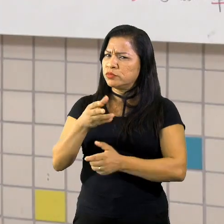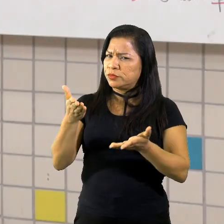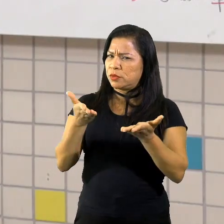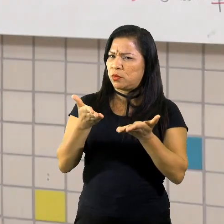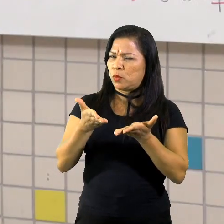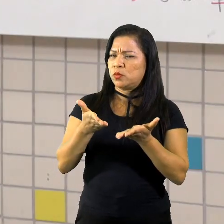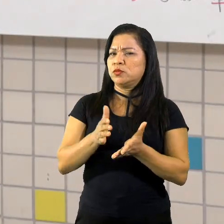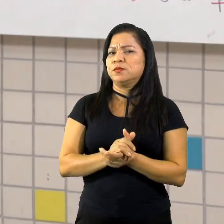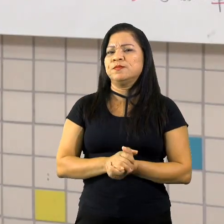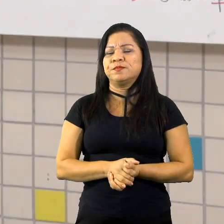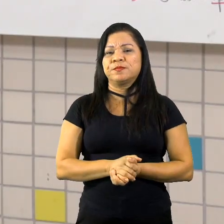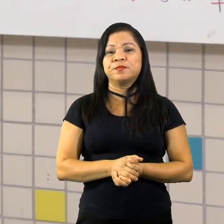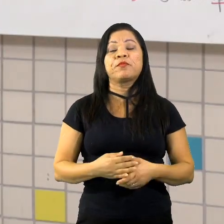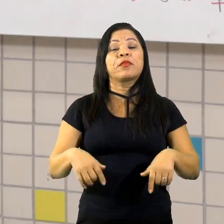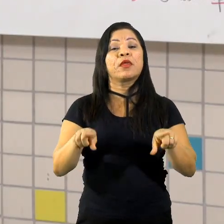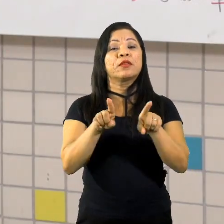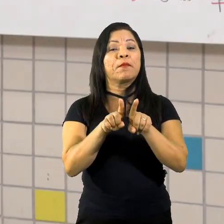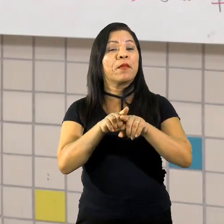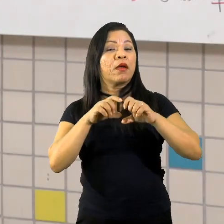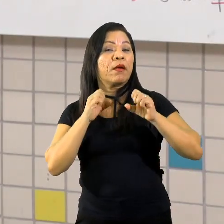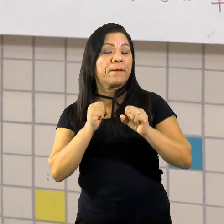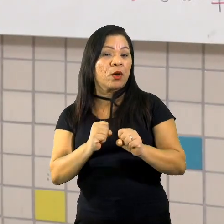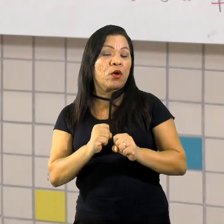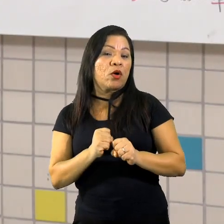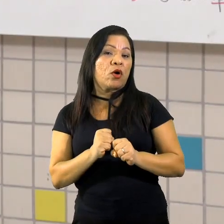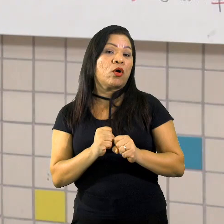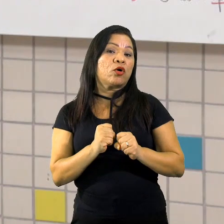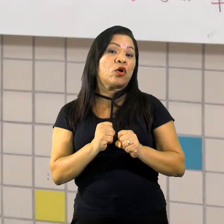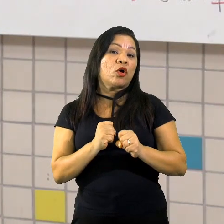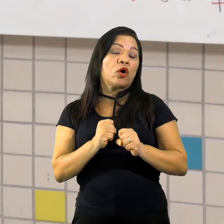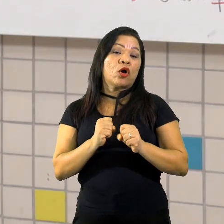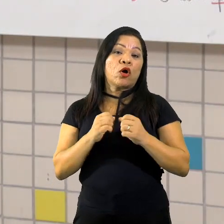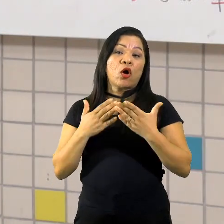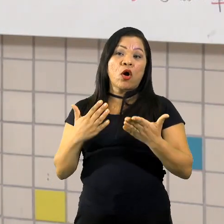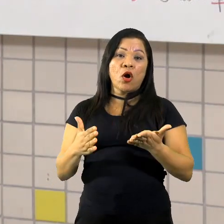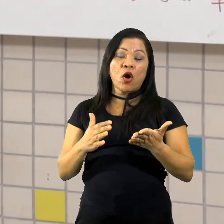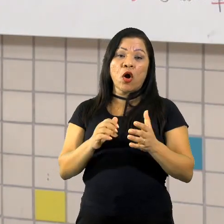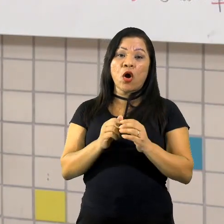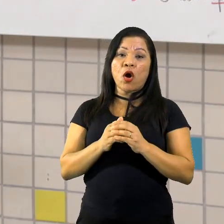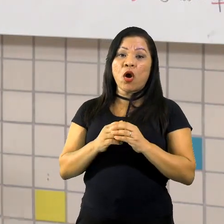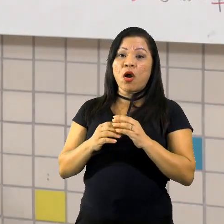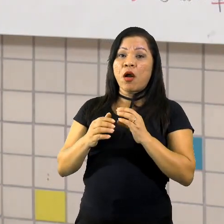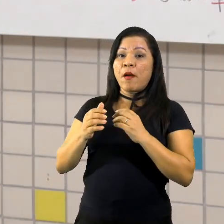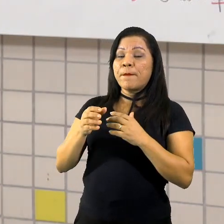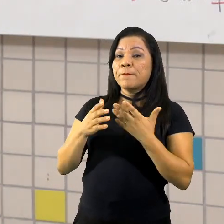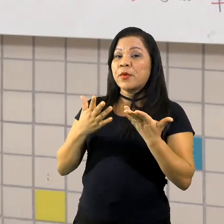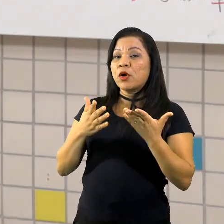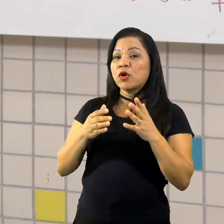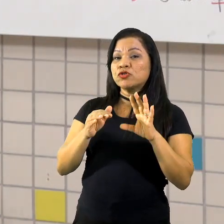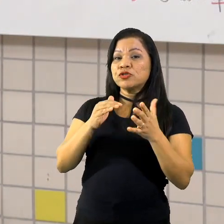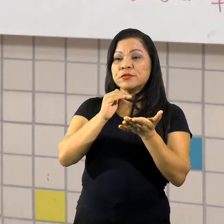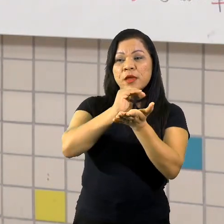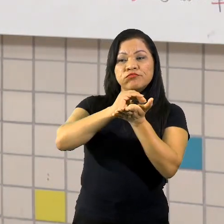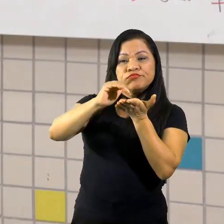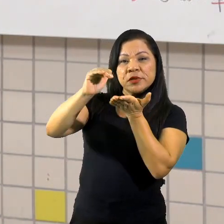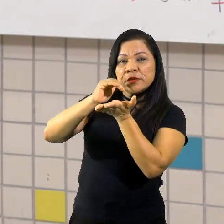E ela também pode ser transmitida nos sites de internet, além da